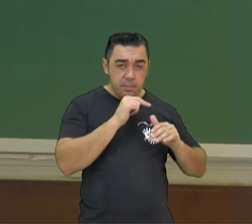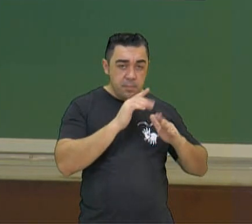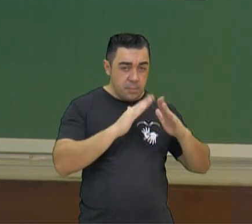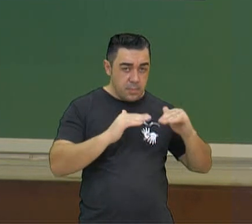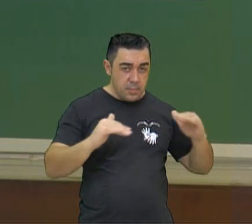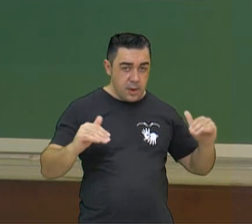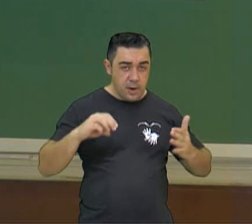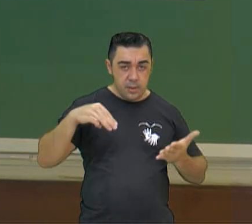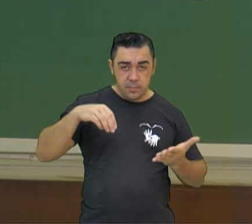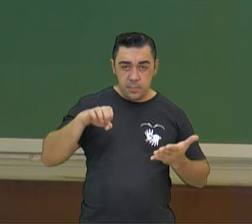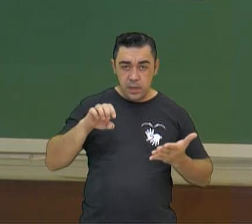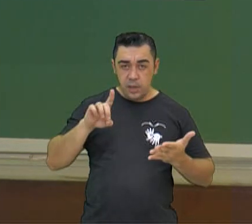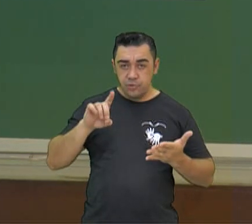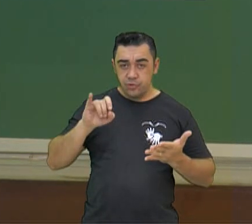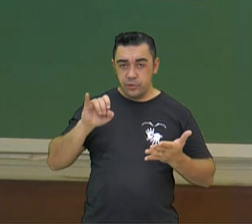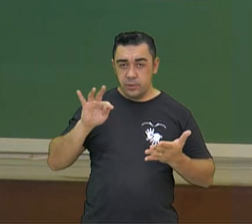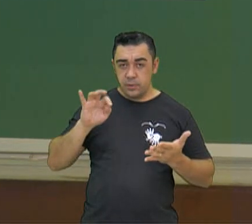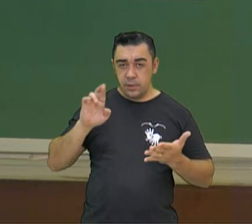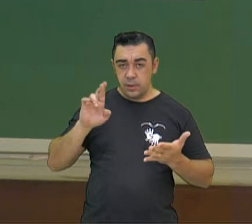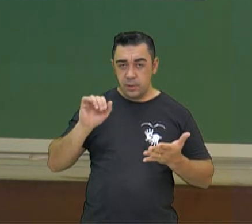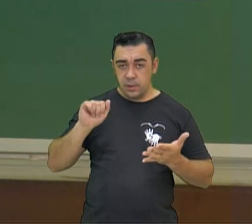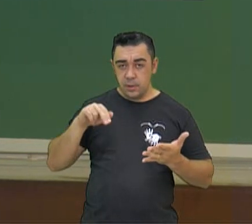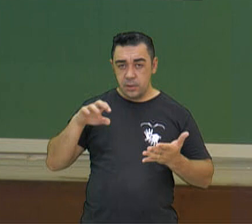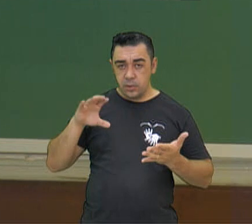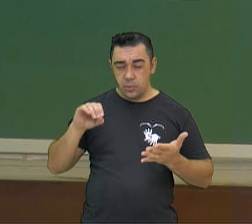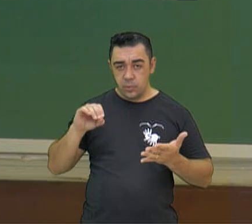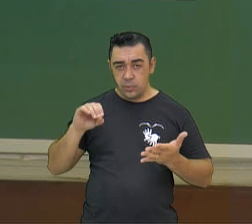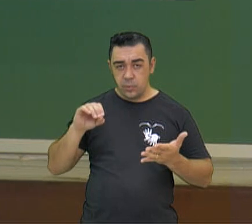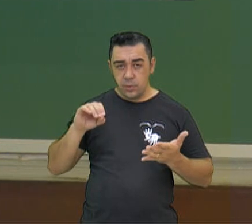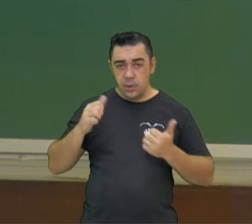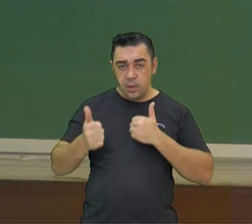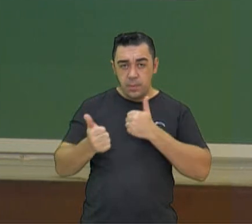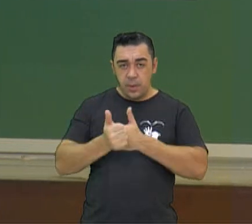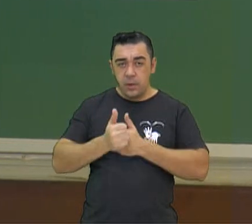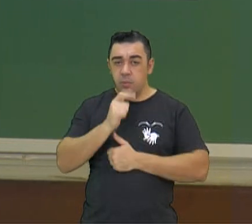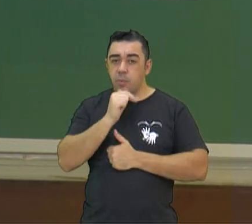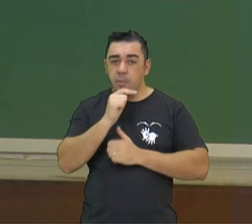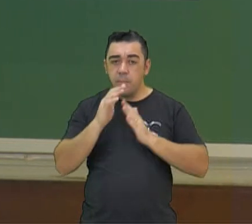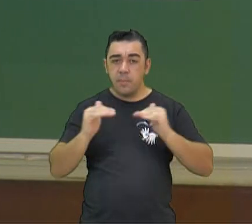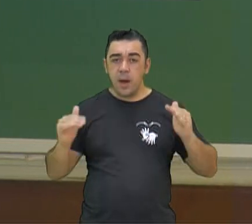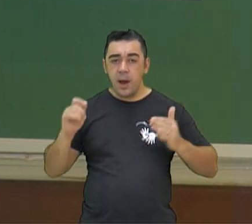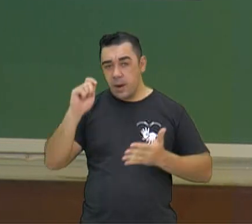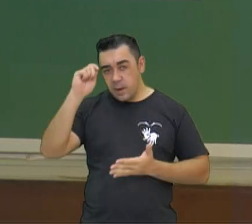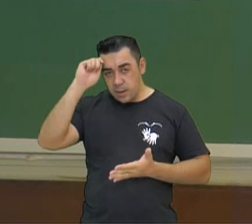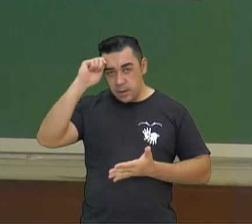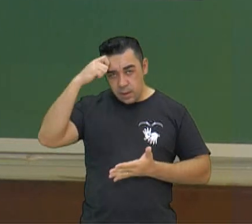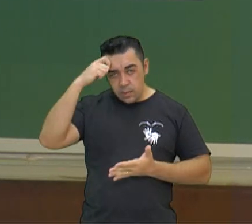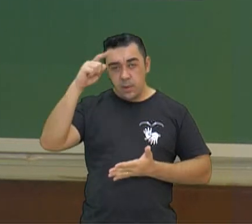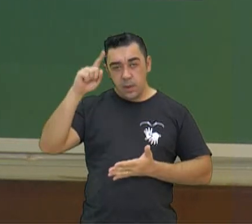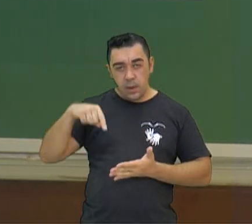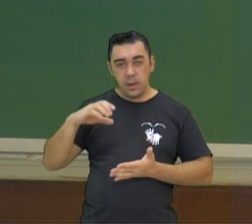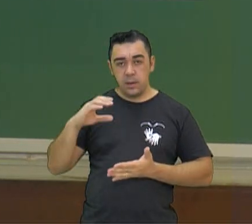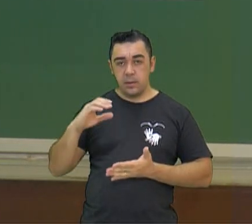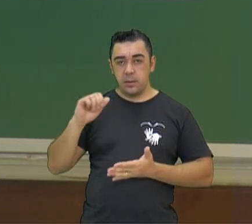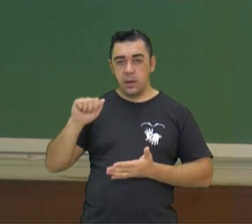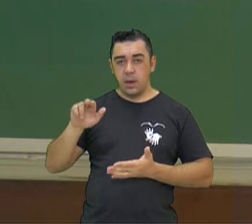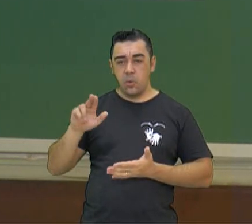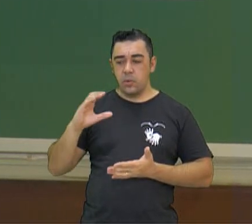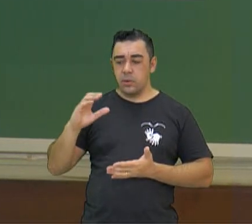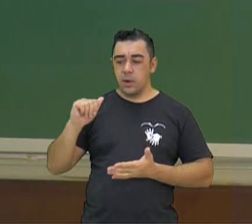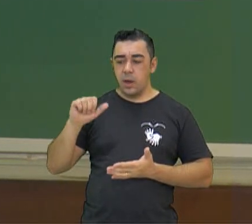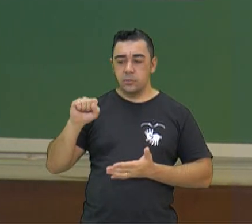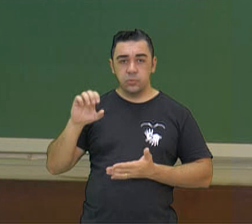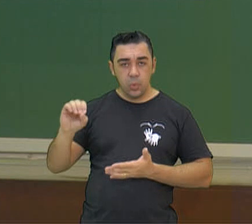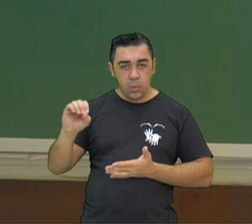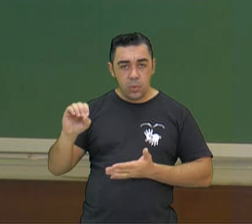mar Mediterrâneo, daí eu passo pelo Estreito de Bósforo, cheguei aqui no Mar Negro, isso aqui é o Cáucaso, onde está o Mar Cáspio. Então